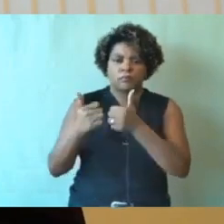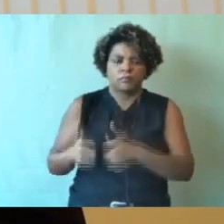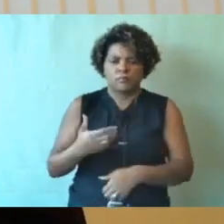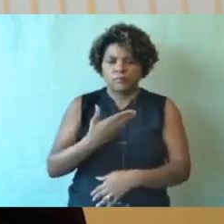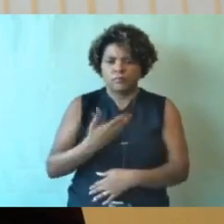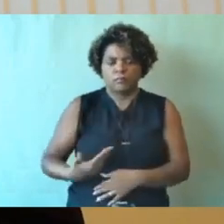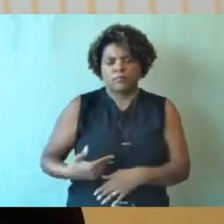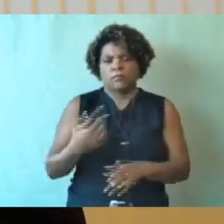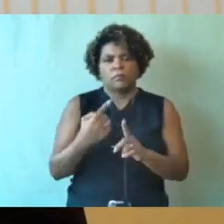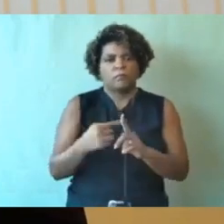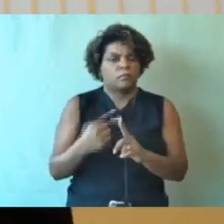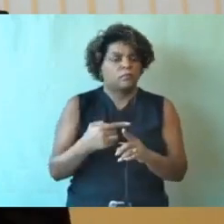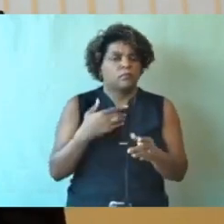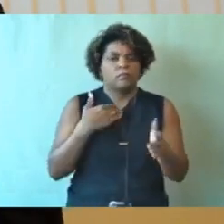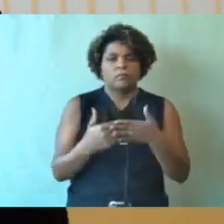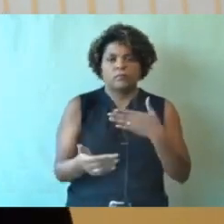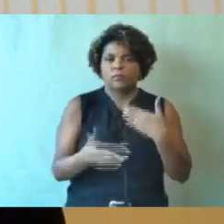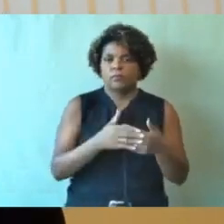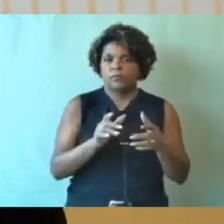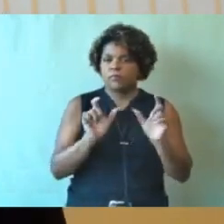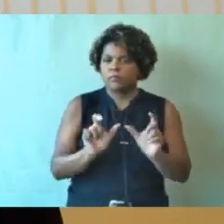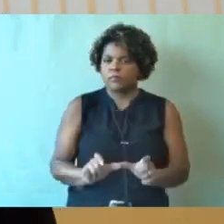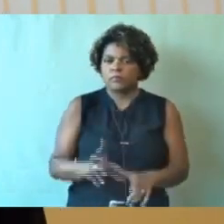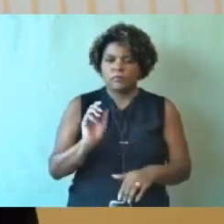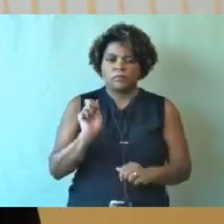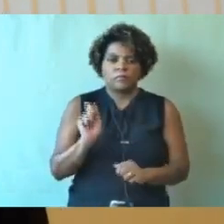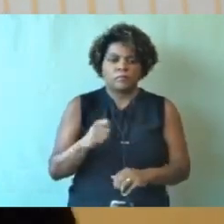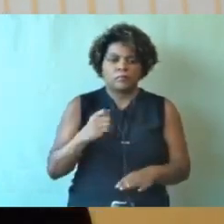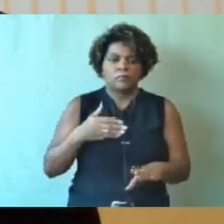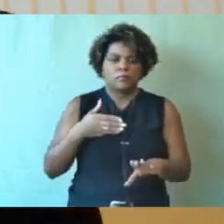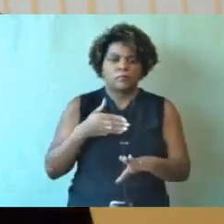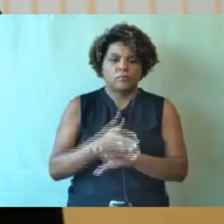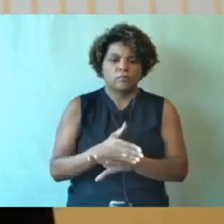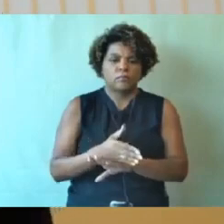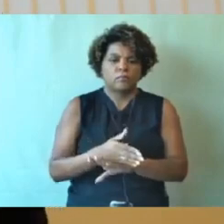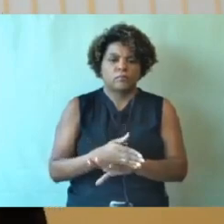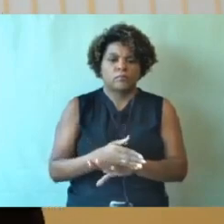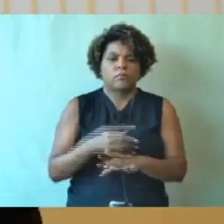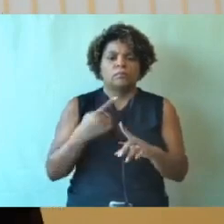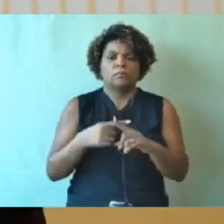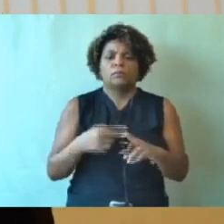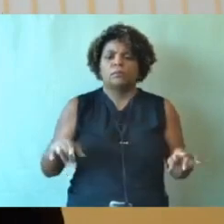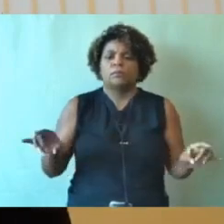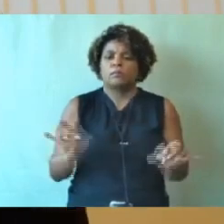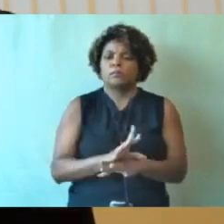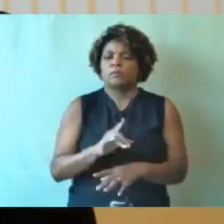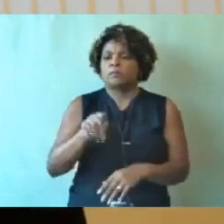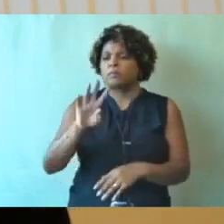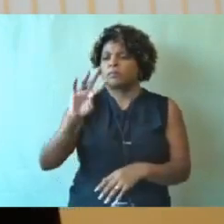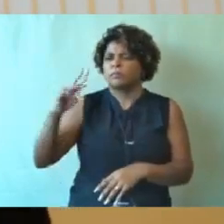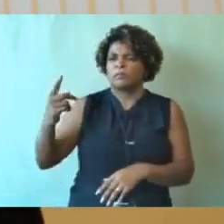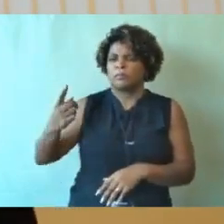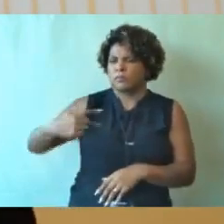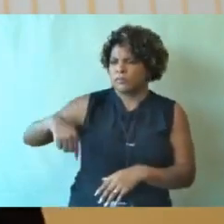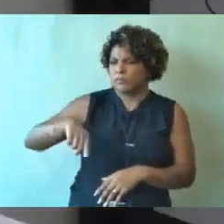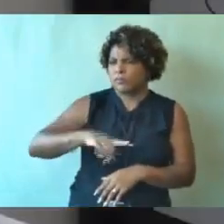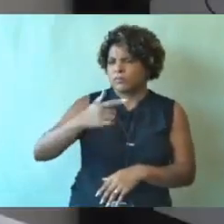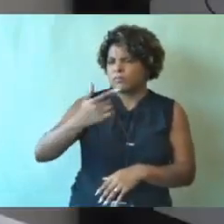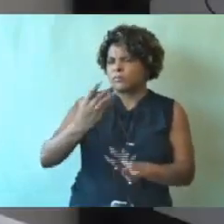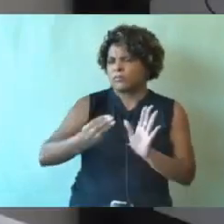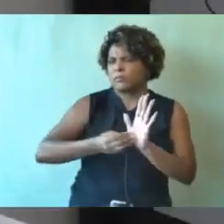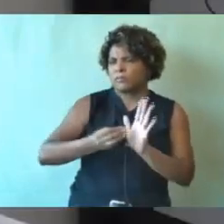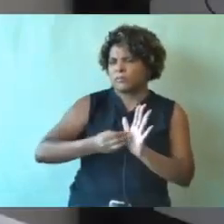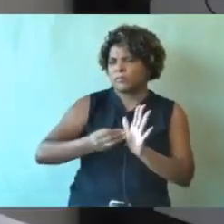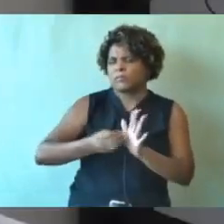com evidências. E aí acaba essa história que nós somos caixa preta, que nós não temos transparência. Tá, mas a tabela acaba da NTP isso. É